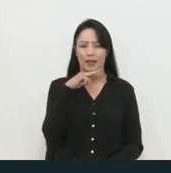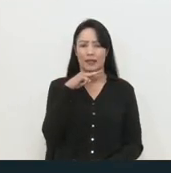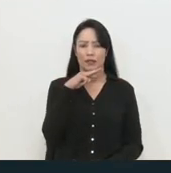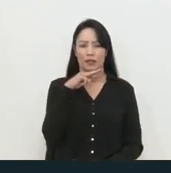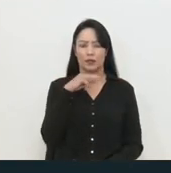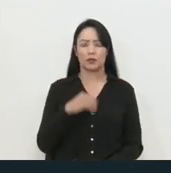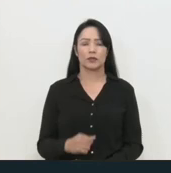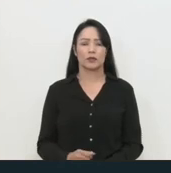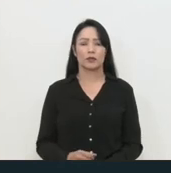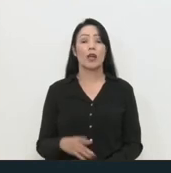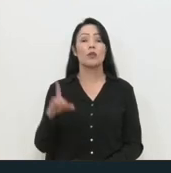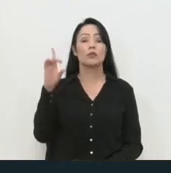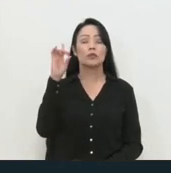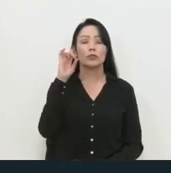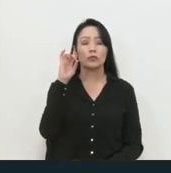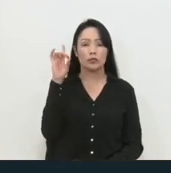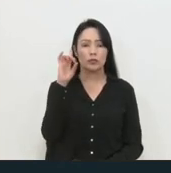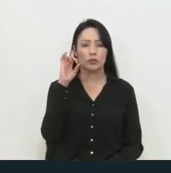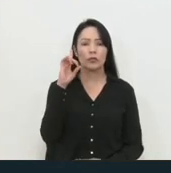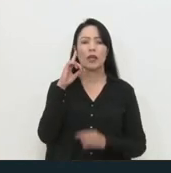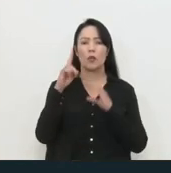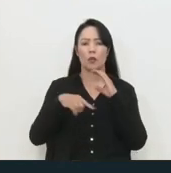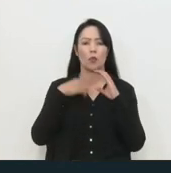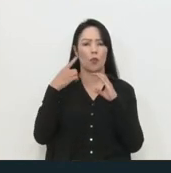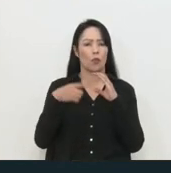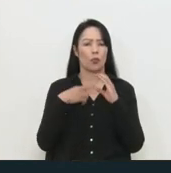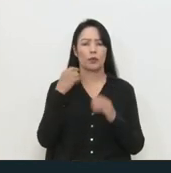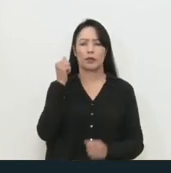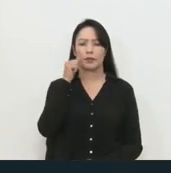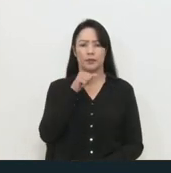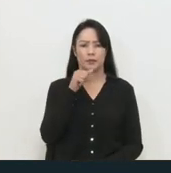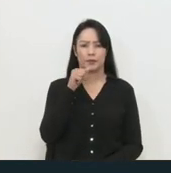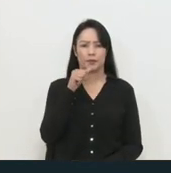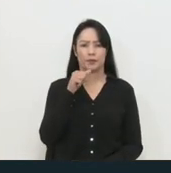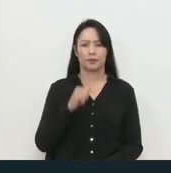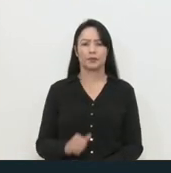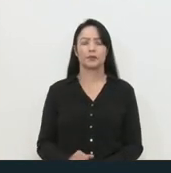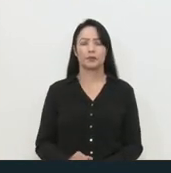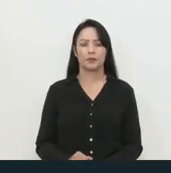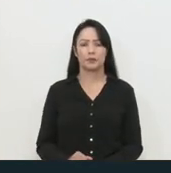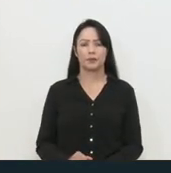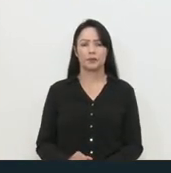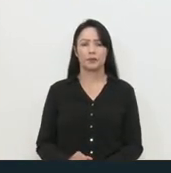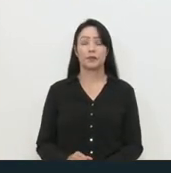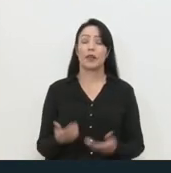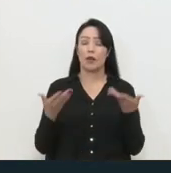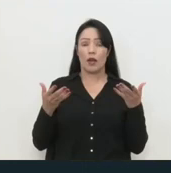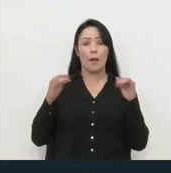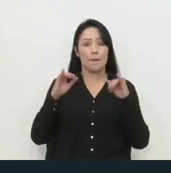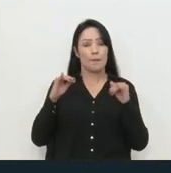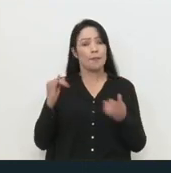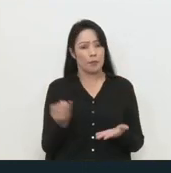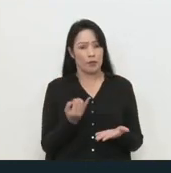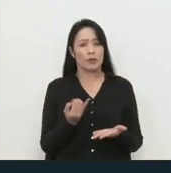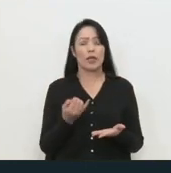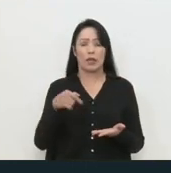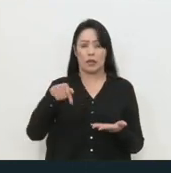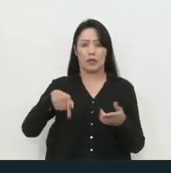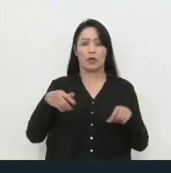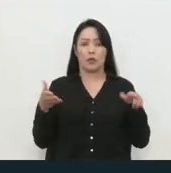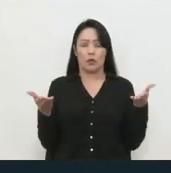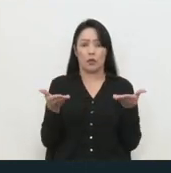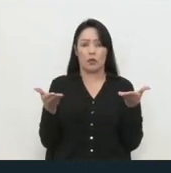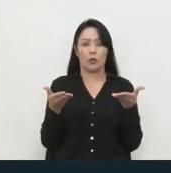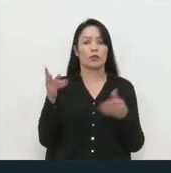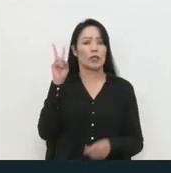que é o dia internacional das mulheres e eu quero aproveitar o encejo agora nesta segunda-feira embora